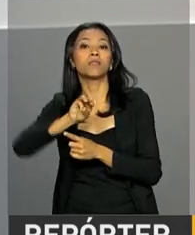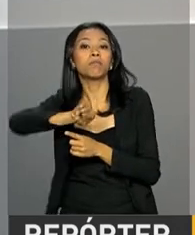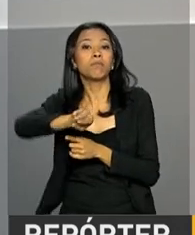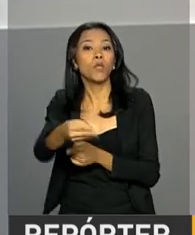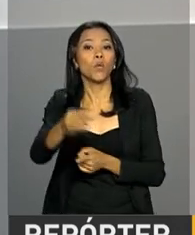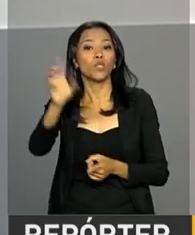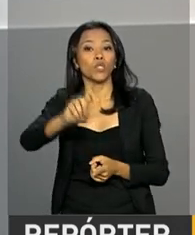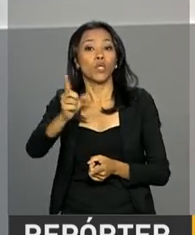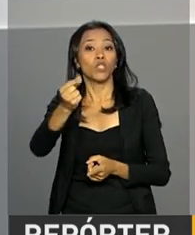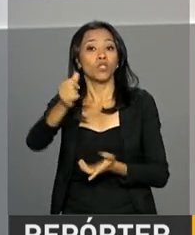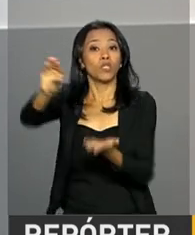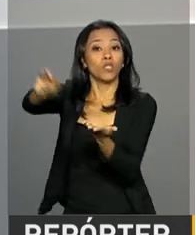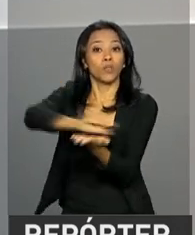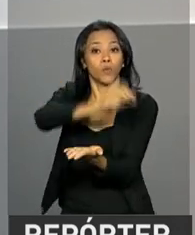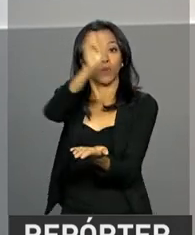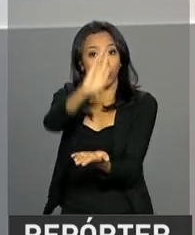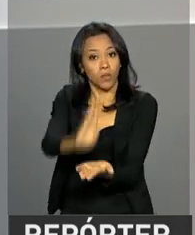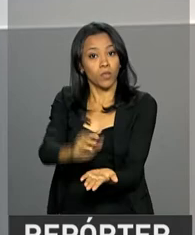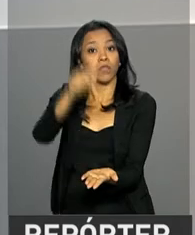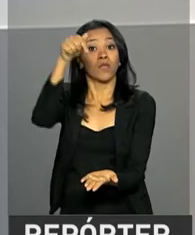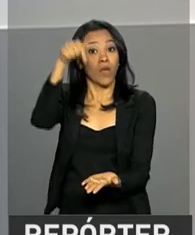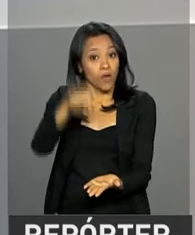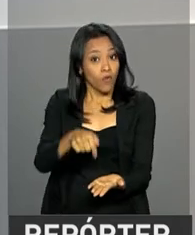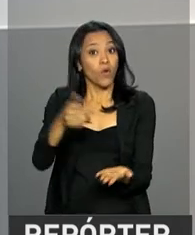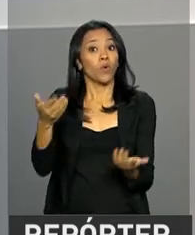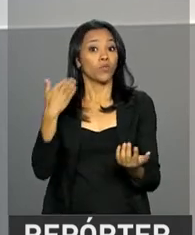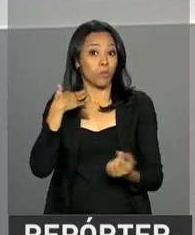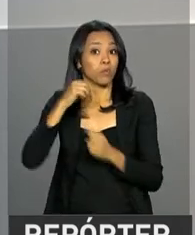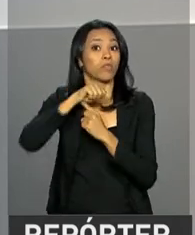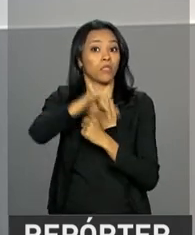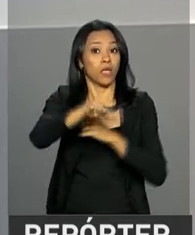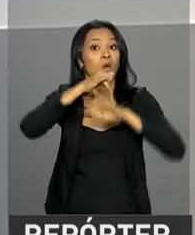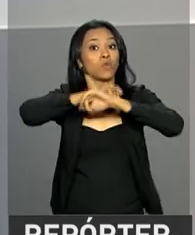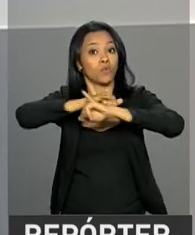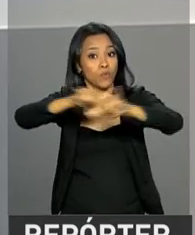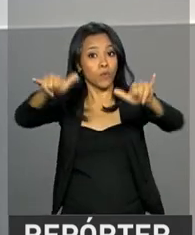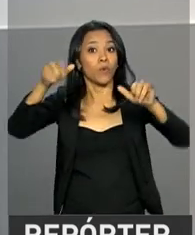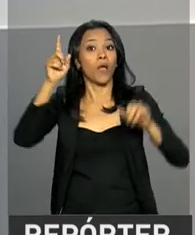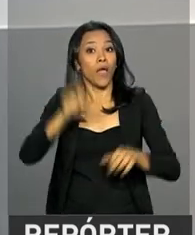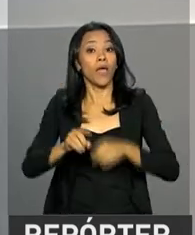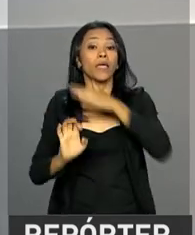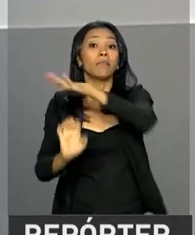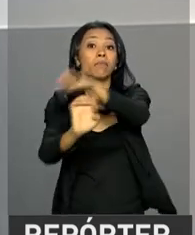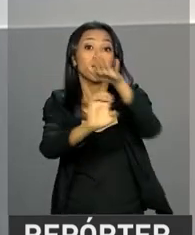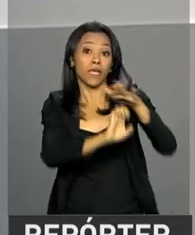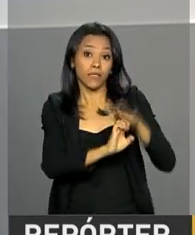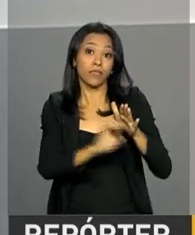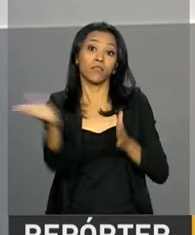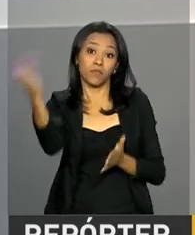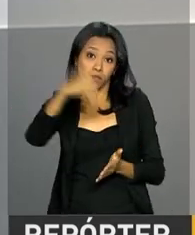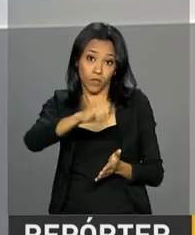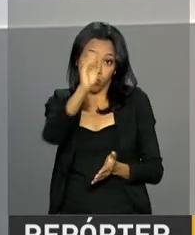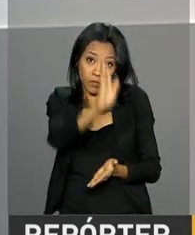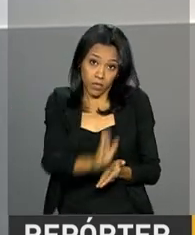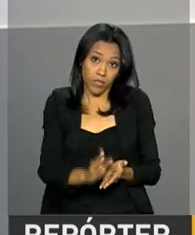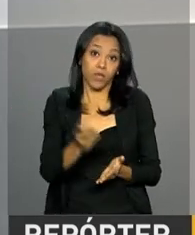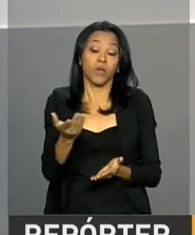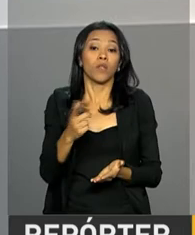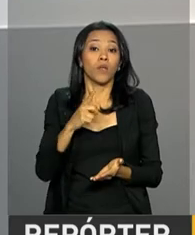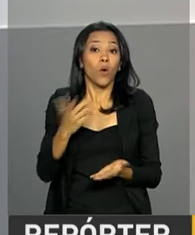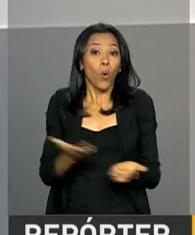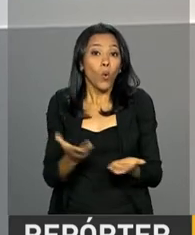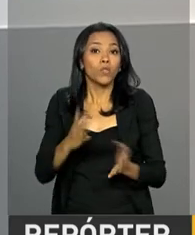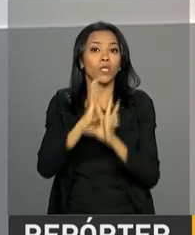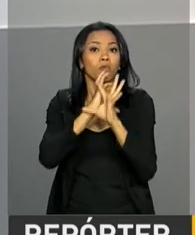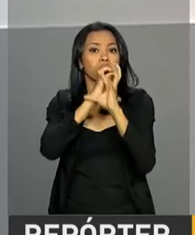US$ 6,3 bilhões. Segundo os dados divulgados hoje pelo Banco Central, o investimento feito por empresas estrangeiras no Brasil acumula quase